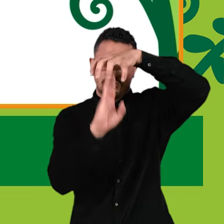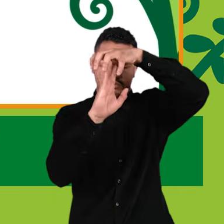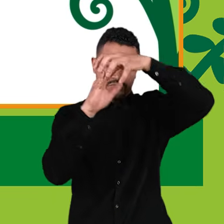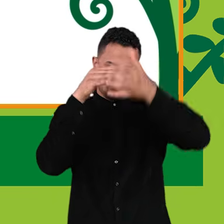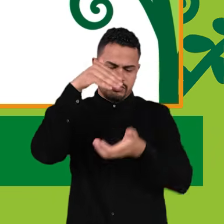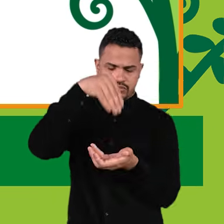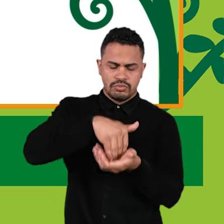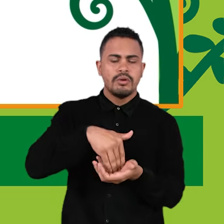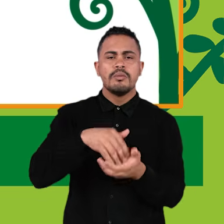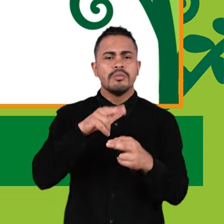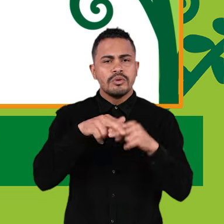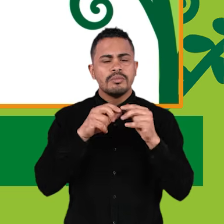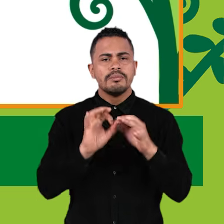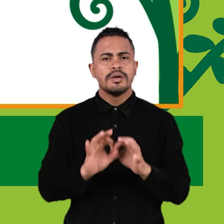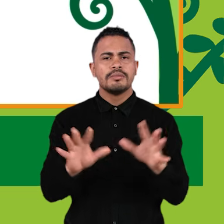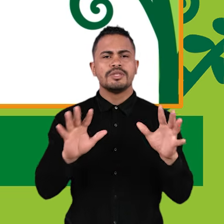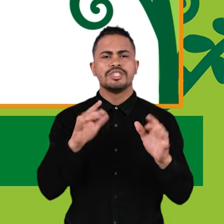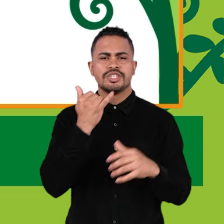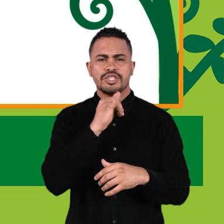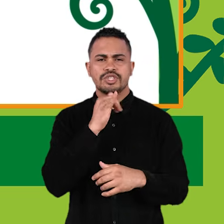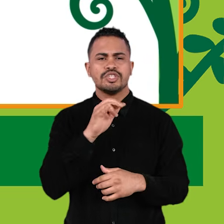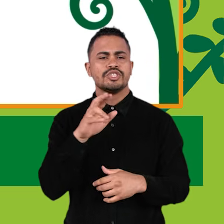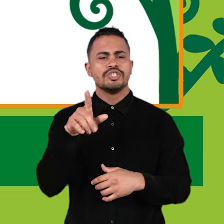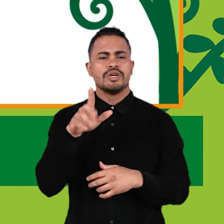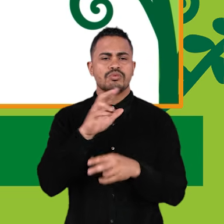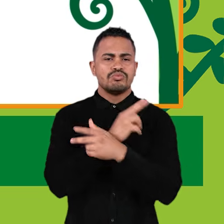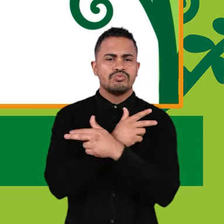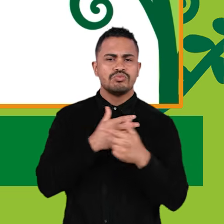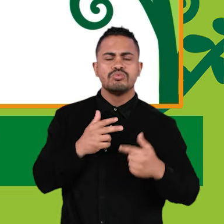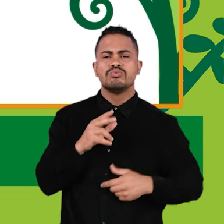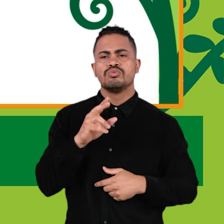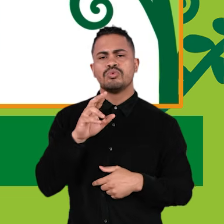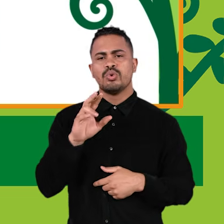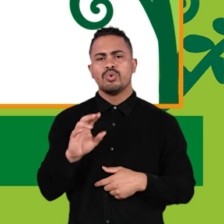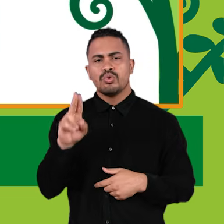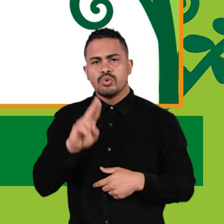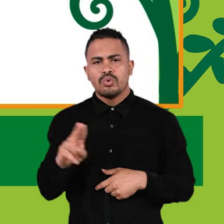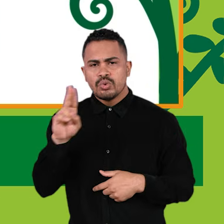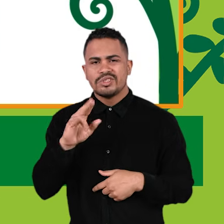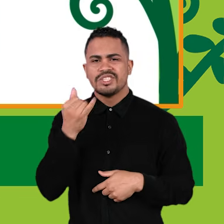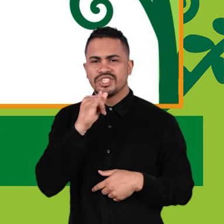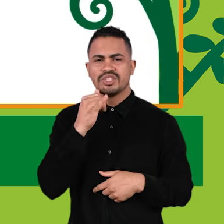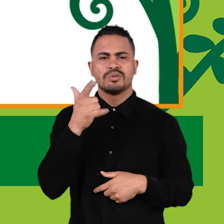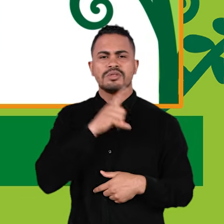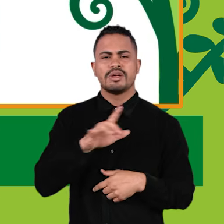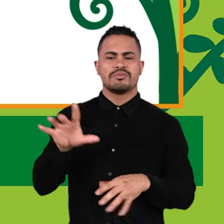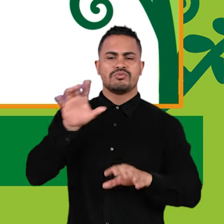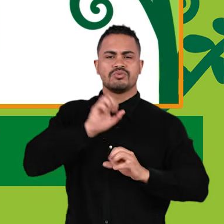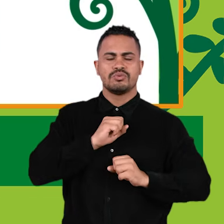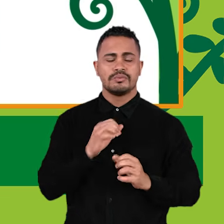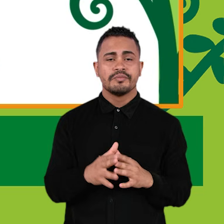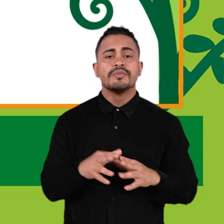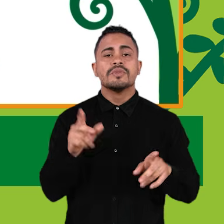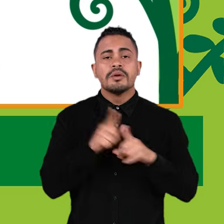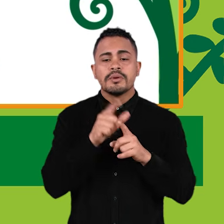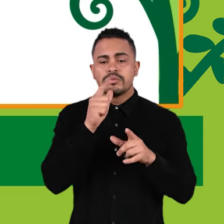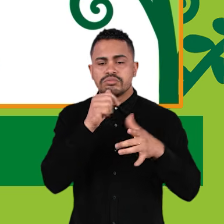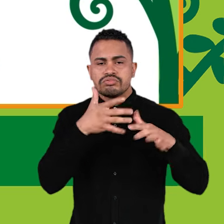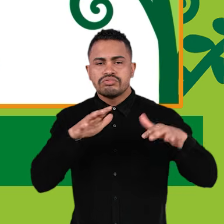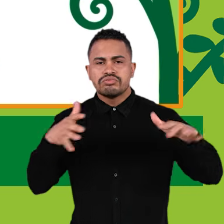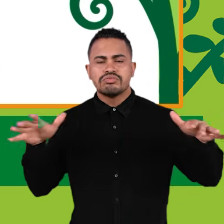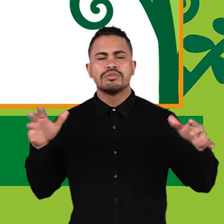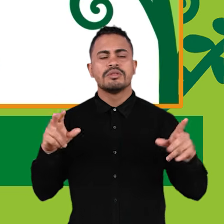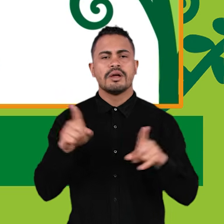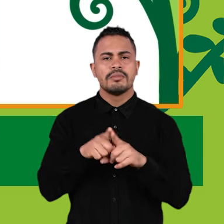também permitindo que essa energia seja utilizada pelos seres vivos desse local, né? As correntes oceânicas, elas estão ali também